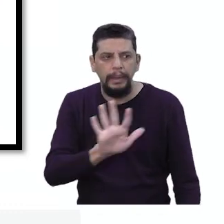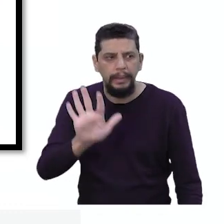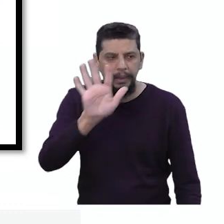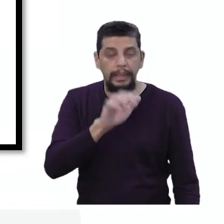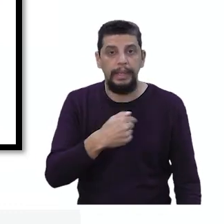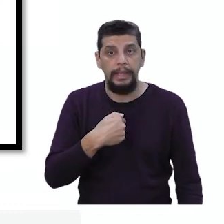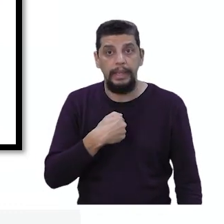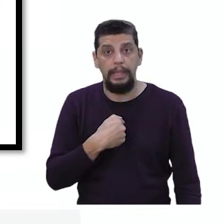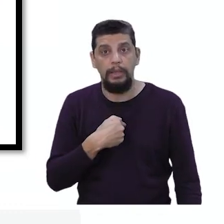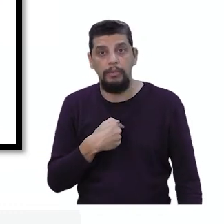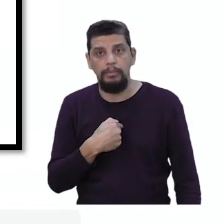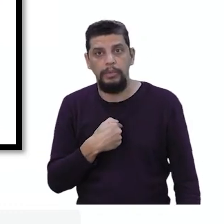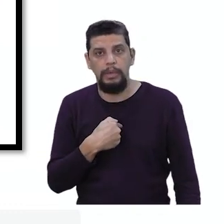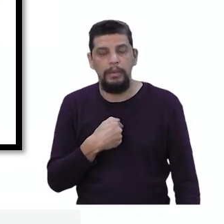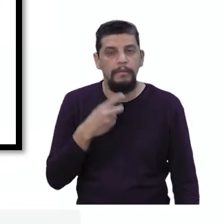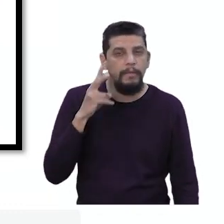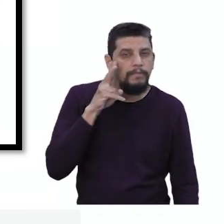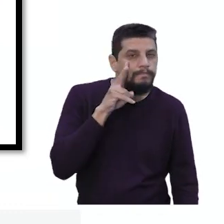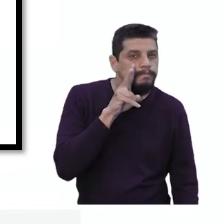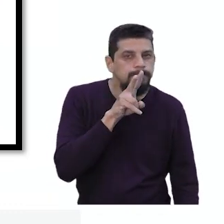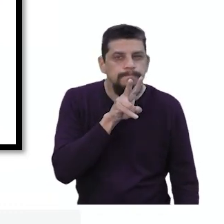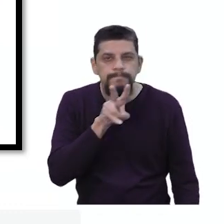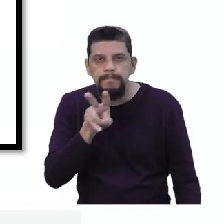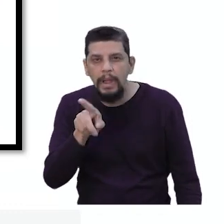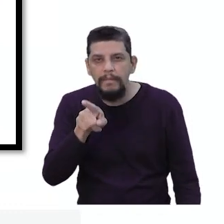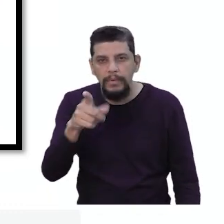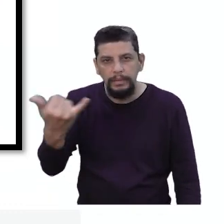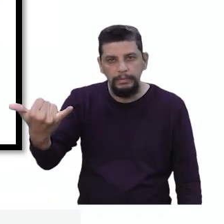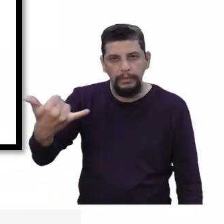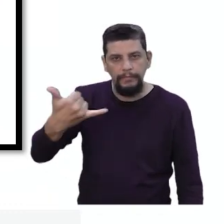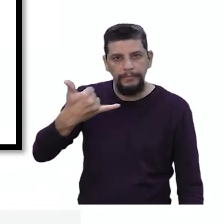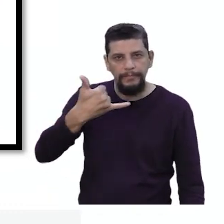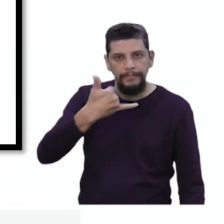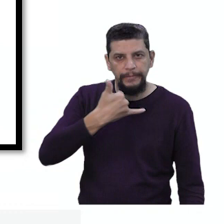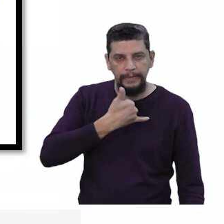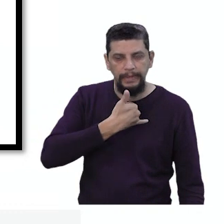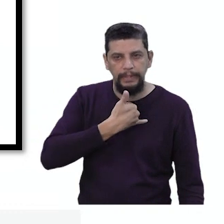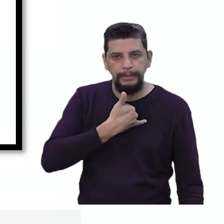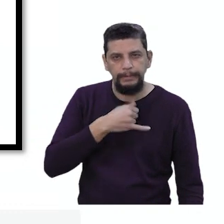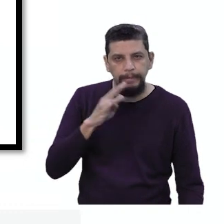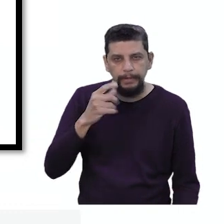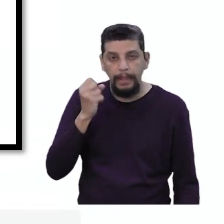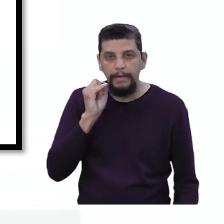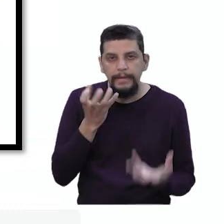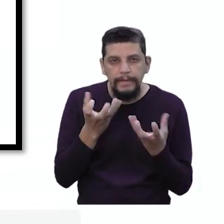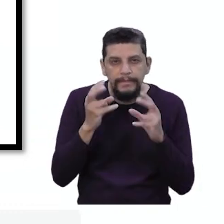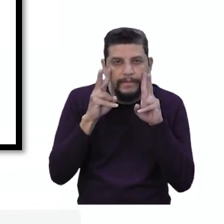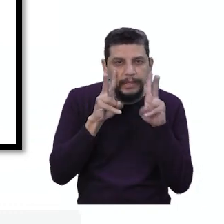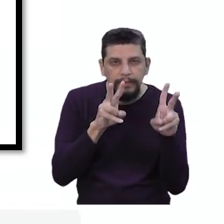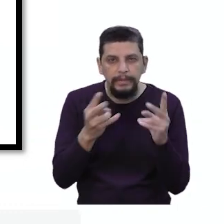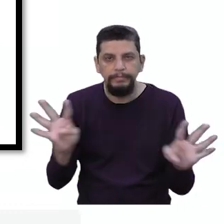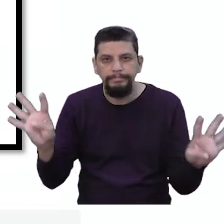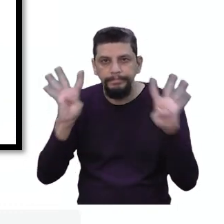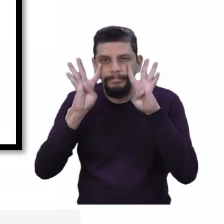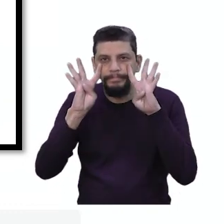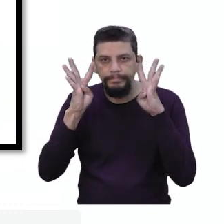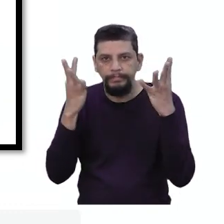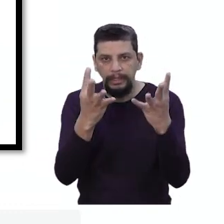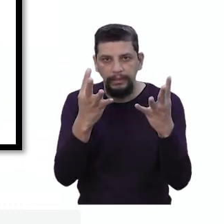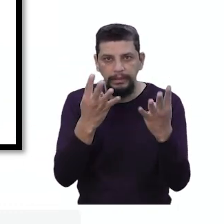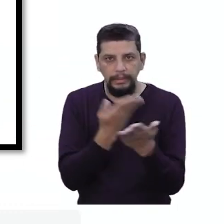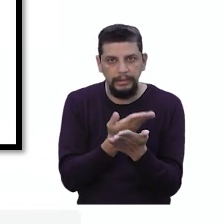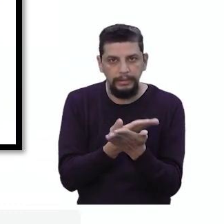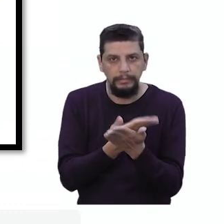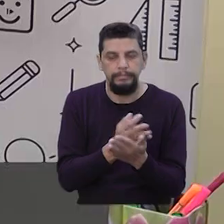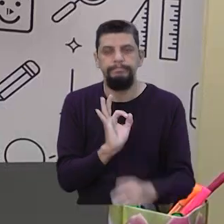Olha, eu vou aqui ouvir o que vocês estão me falando. Quero ver se vocês estão bem ligadinhos.